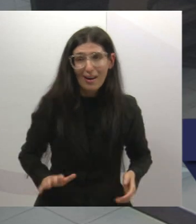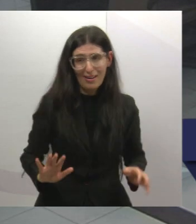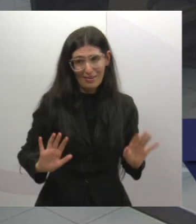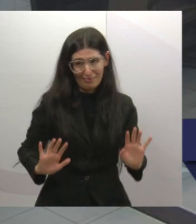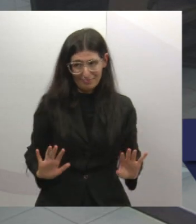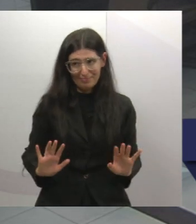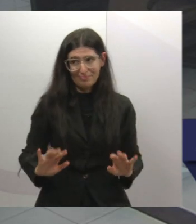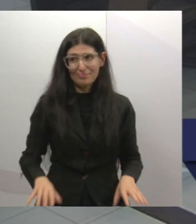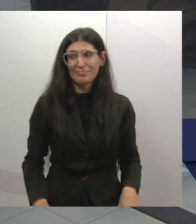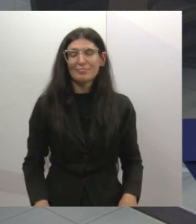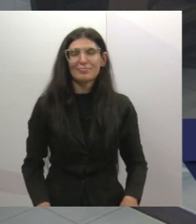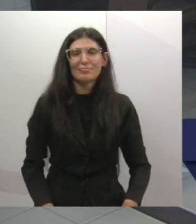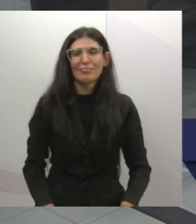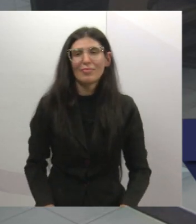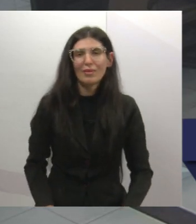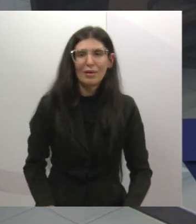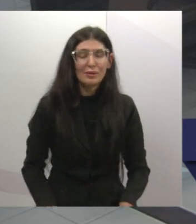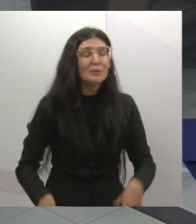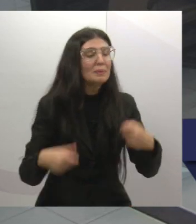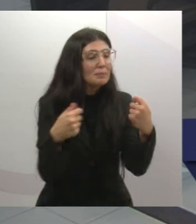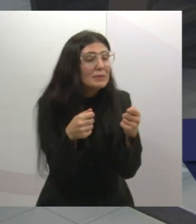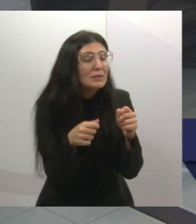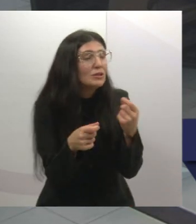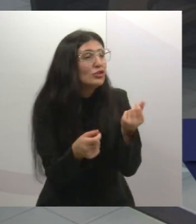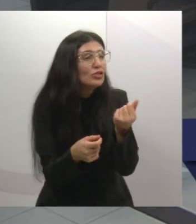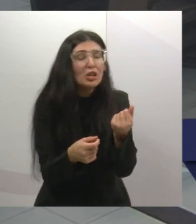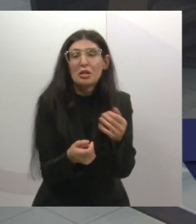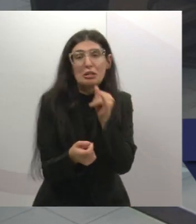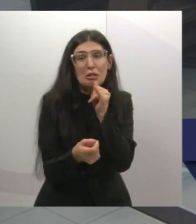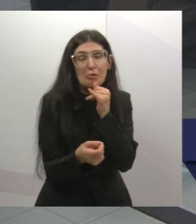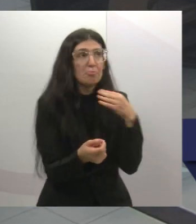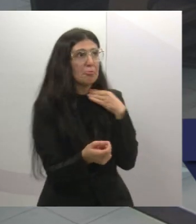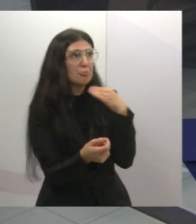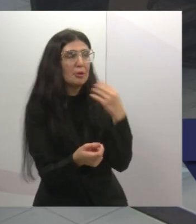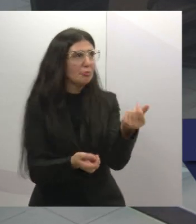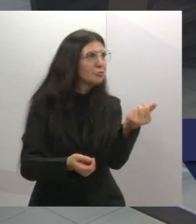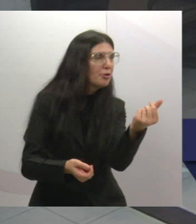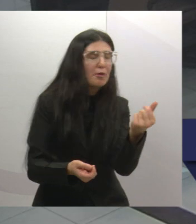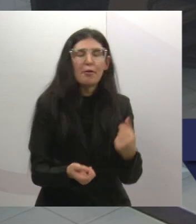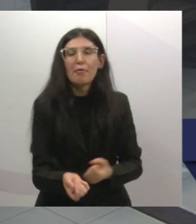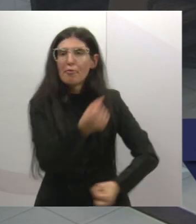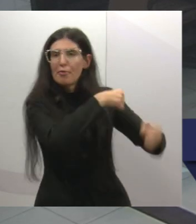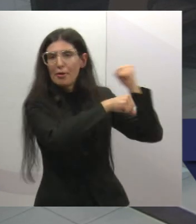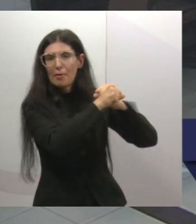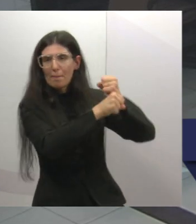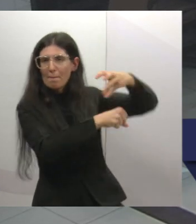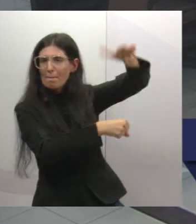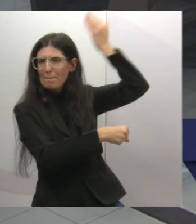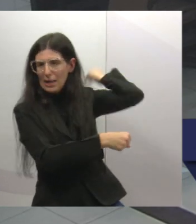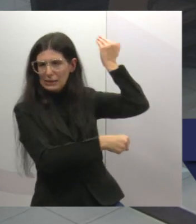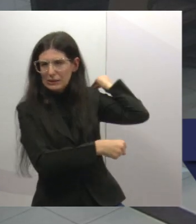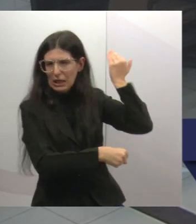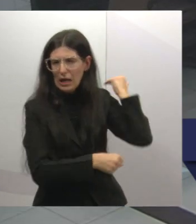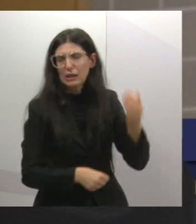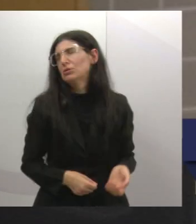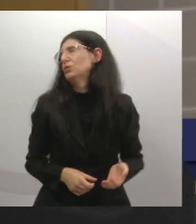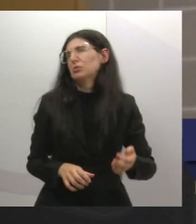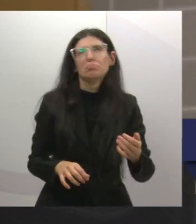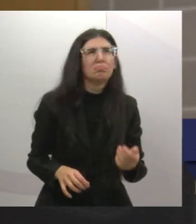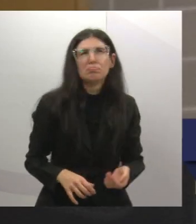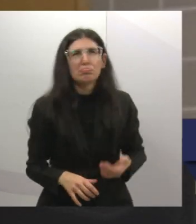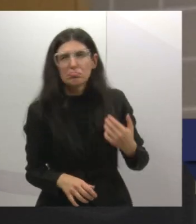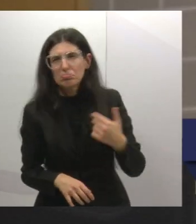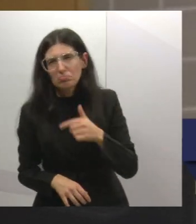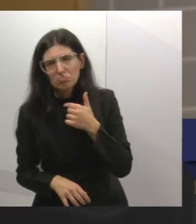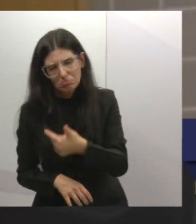fala daqueles empréstimos que o município, em anos anteriores, em 2000,